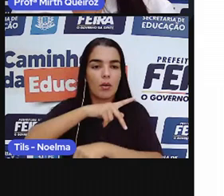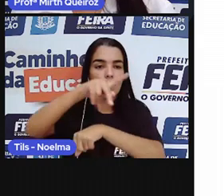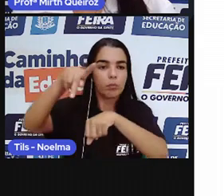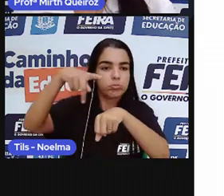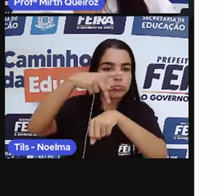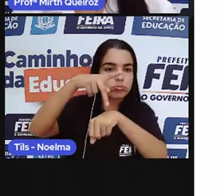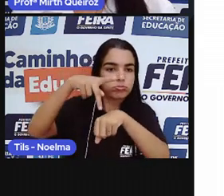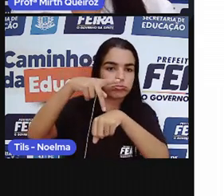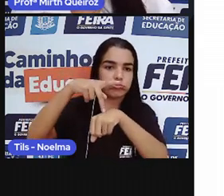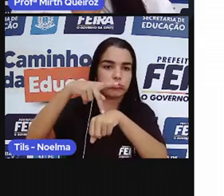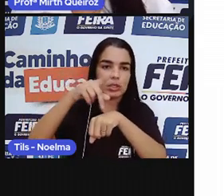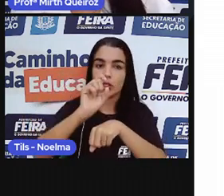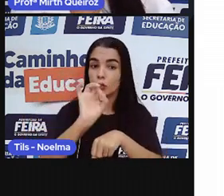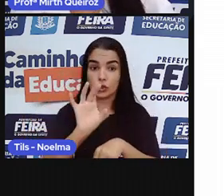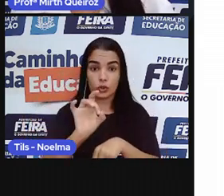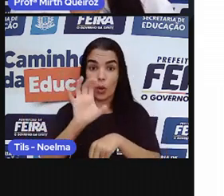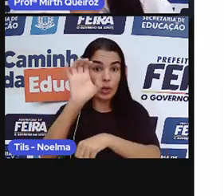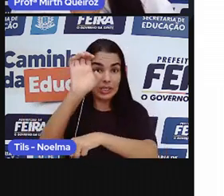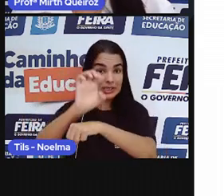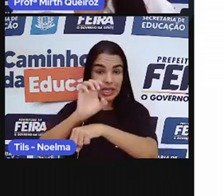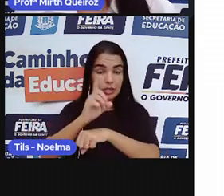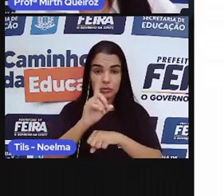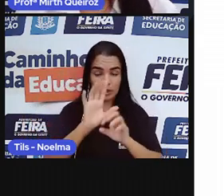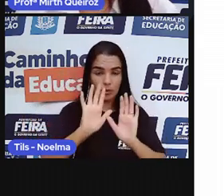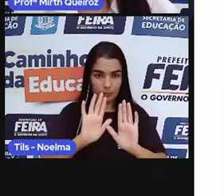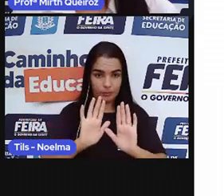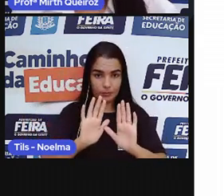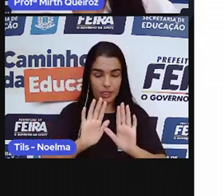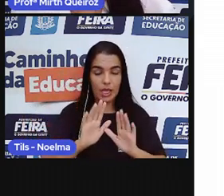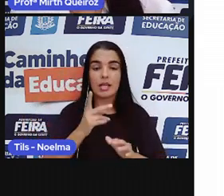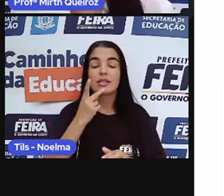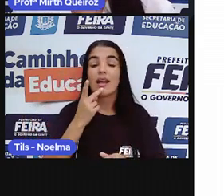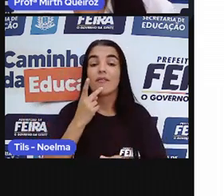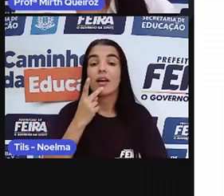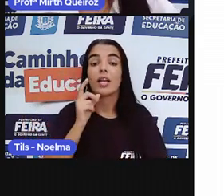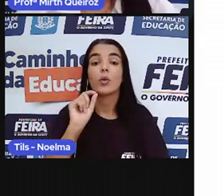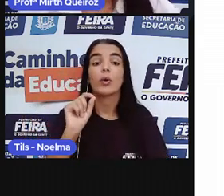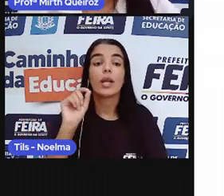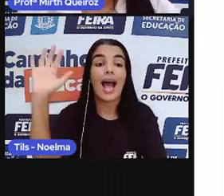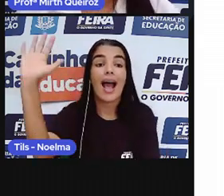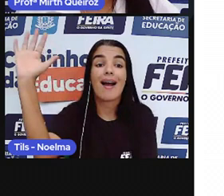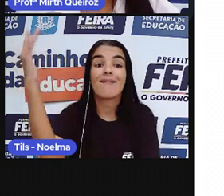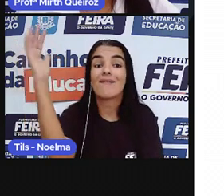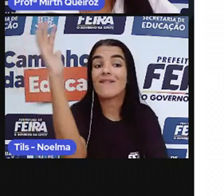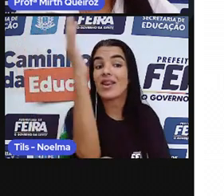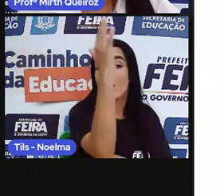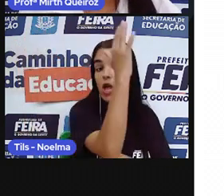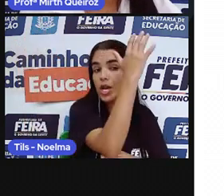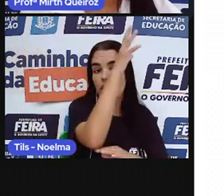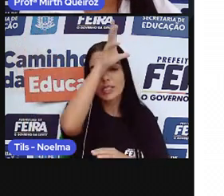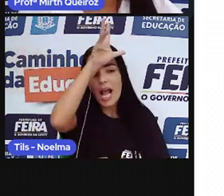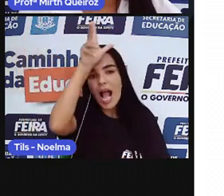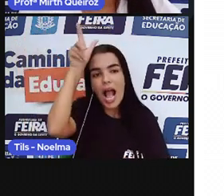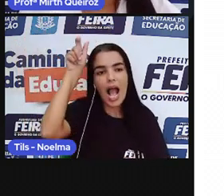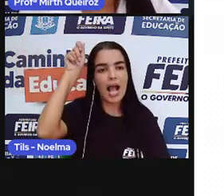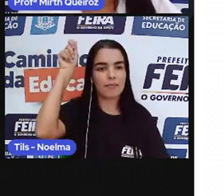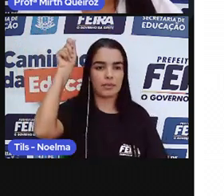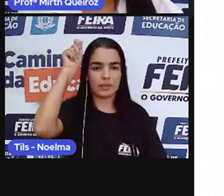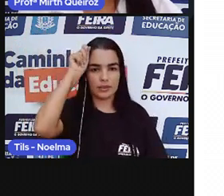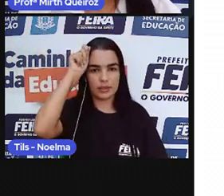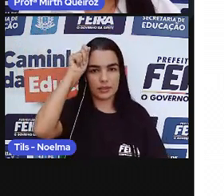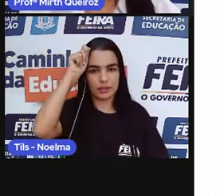Amazônia, estado do Amazonas, né? No caso, do estado do Amazonas. A gente está falando da Amazônia, né? Que é um tipo